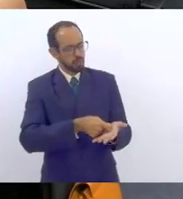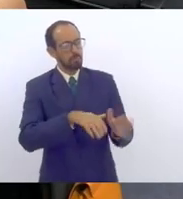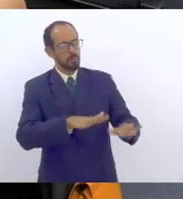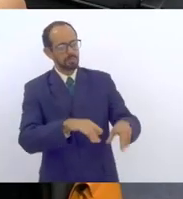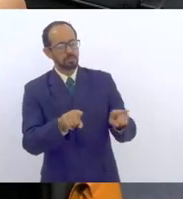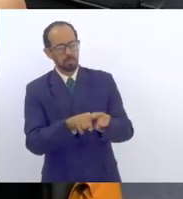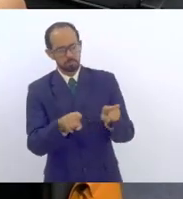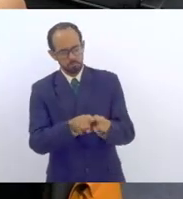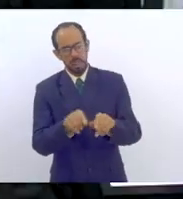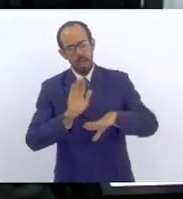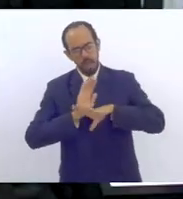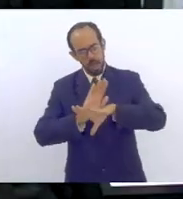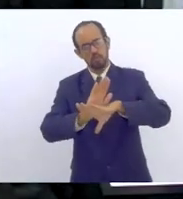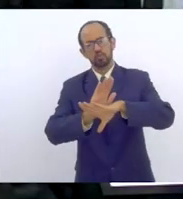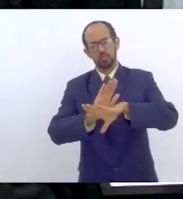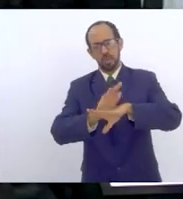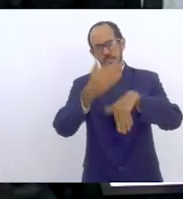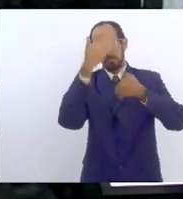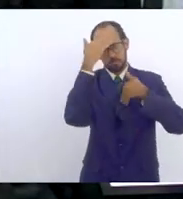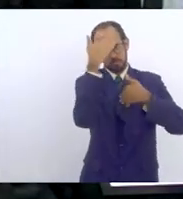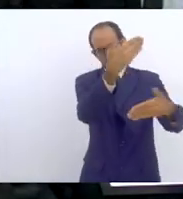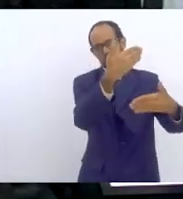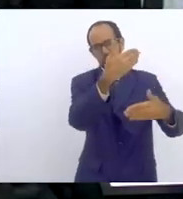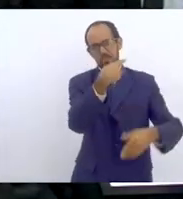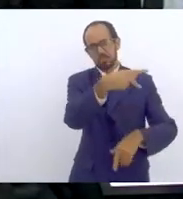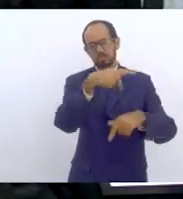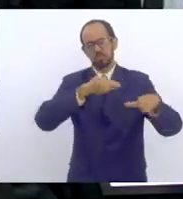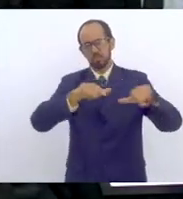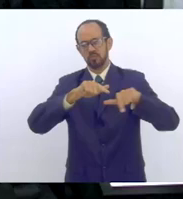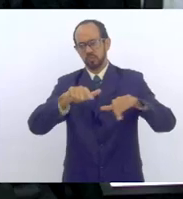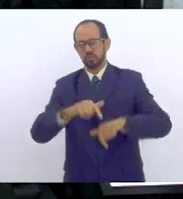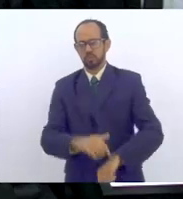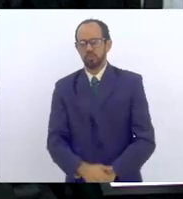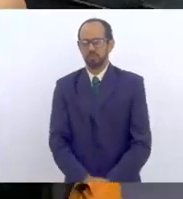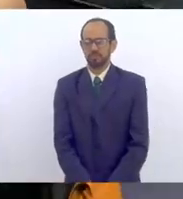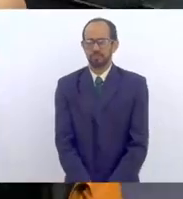gestão do Coronel Henrique tá bom Obrigado pelo seu serviço